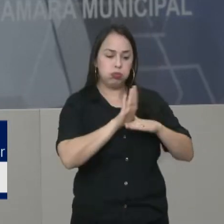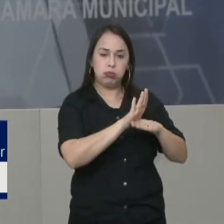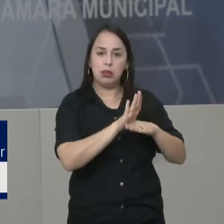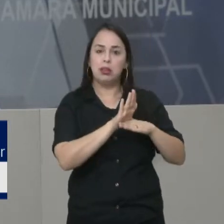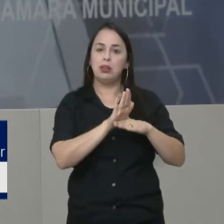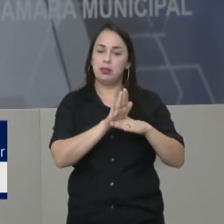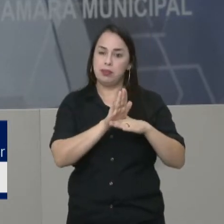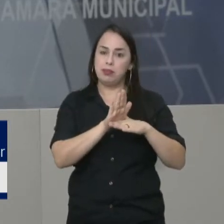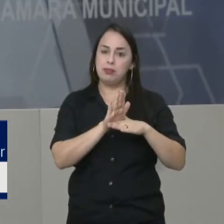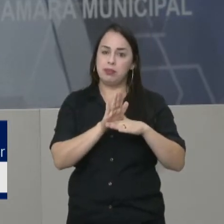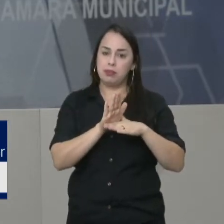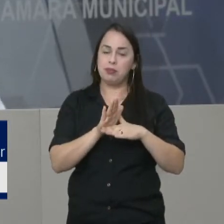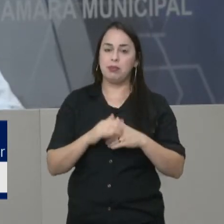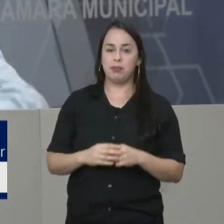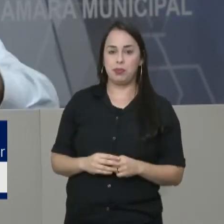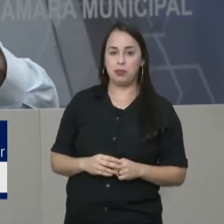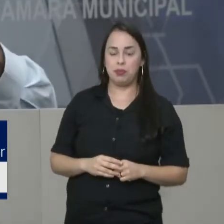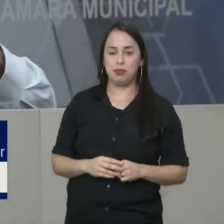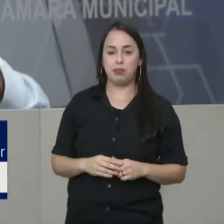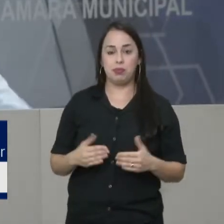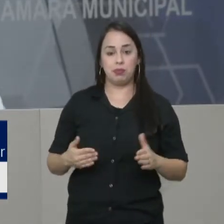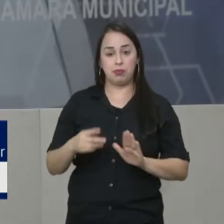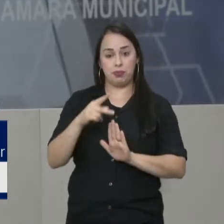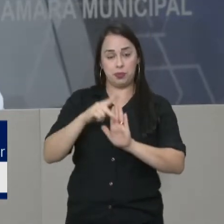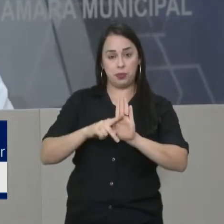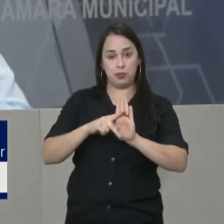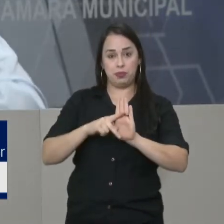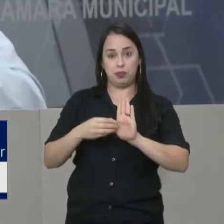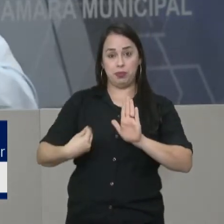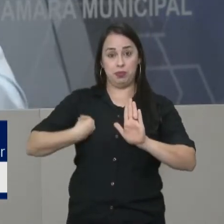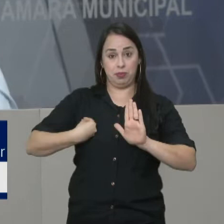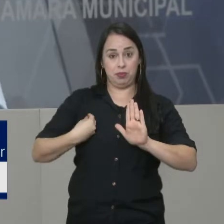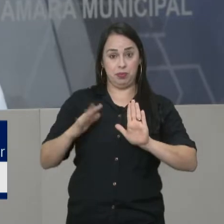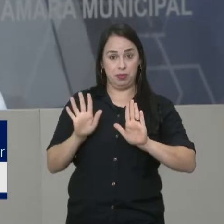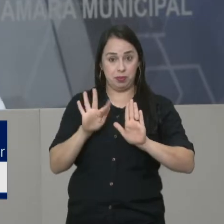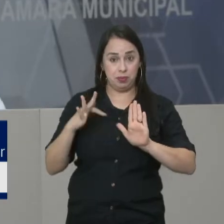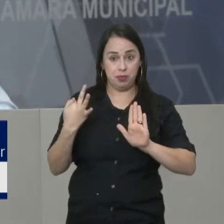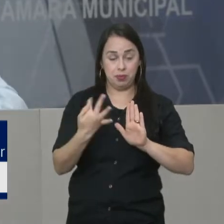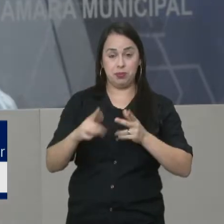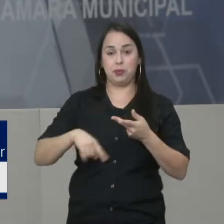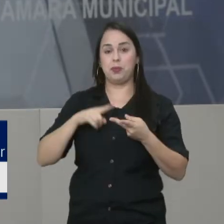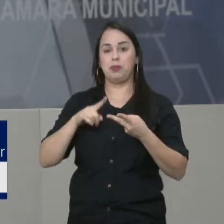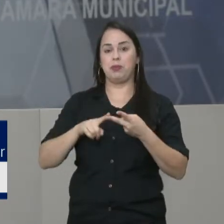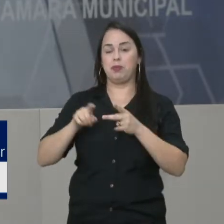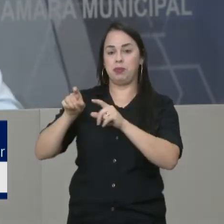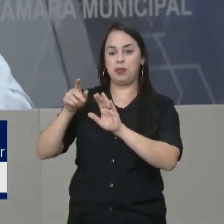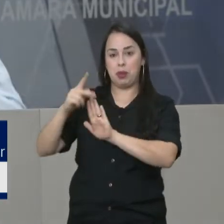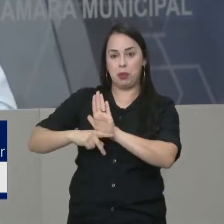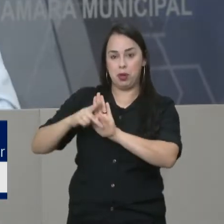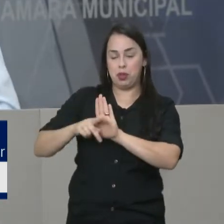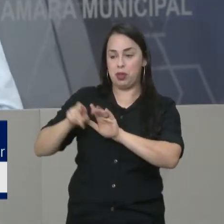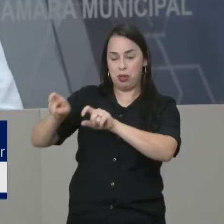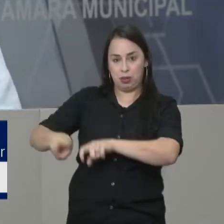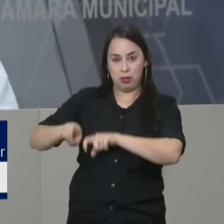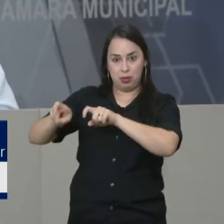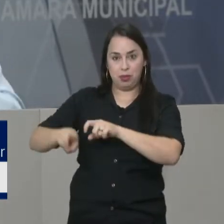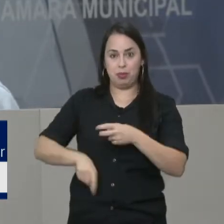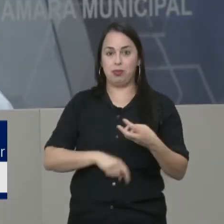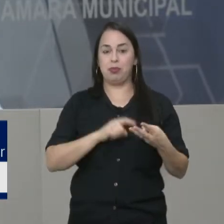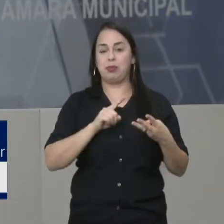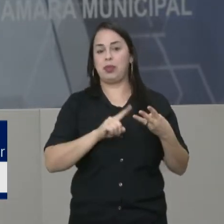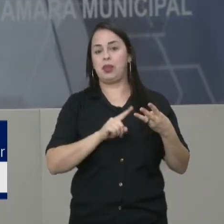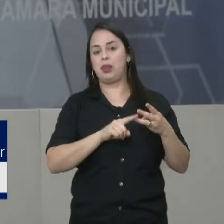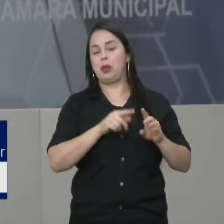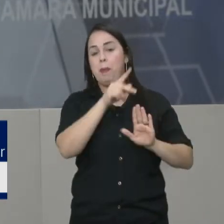aí as suas necessidades. Projetos de vida e família, do produtor rural, da educação, do empreendedorismo, que